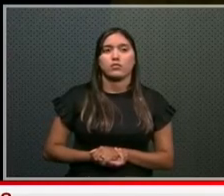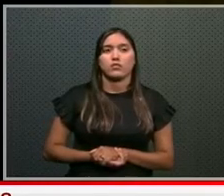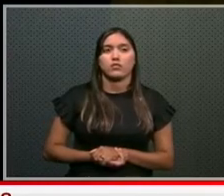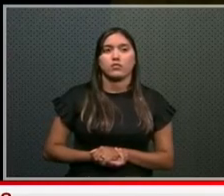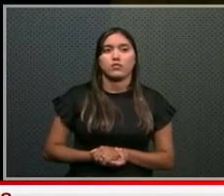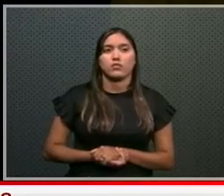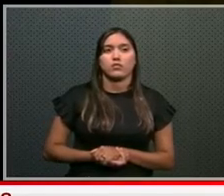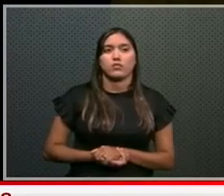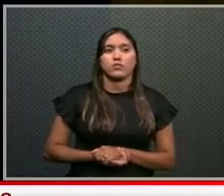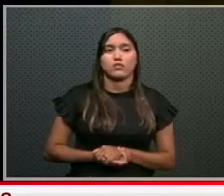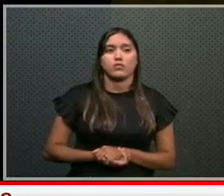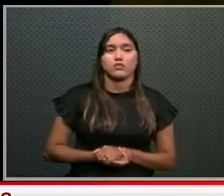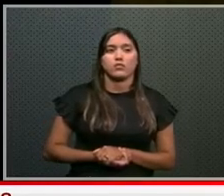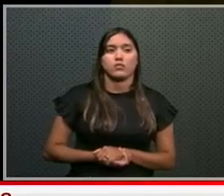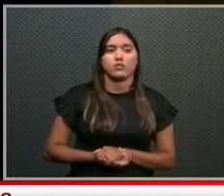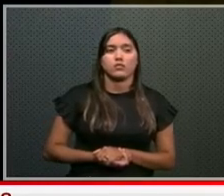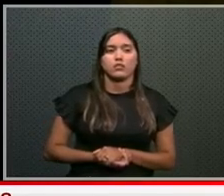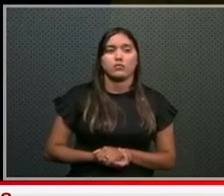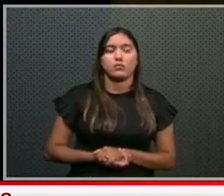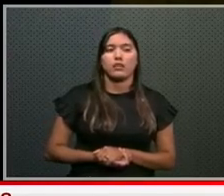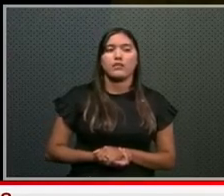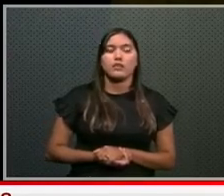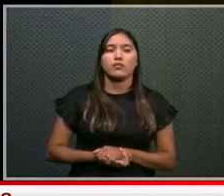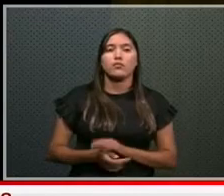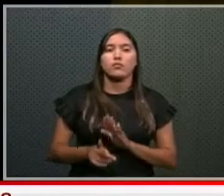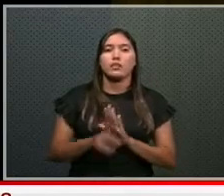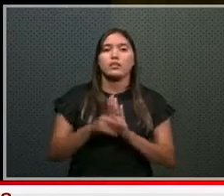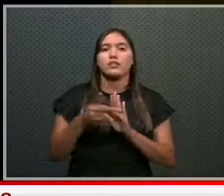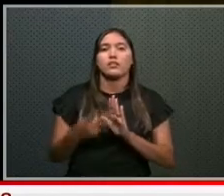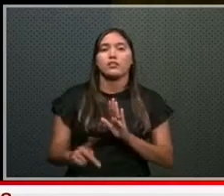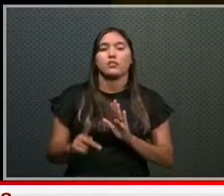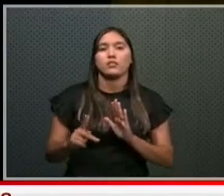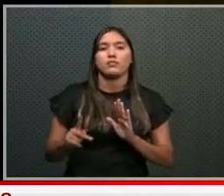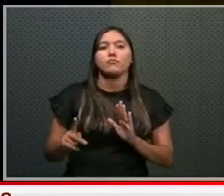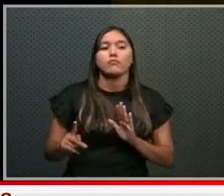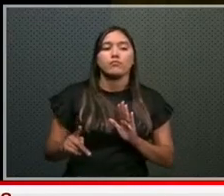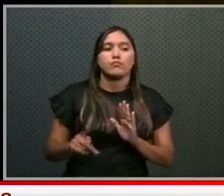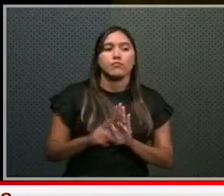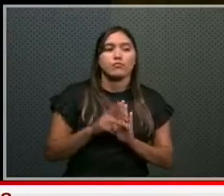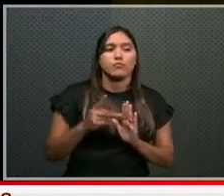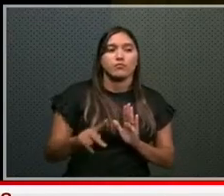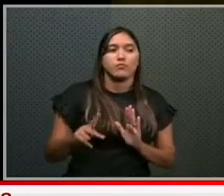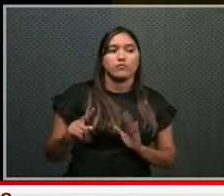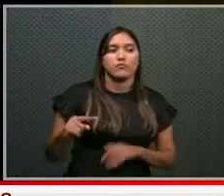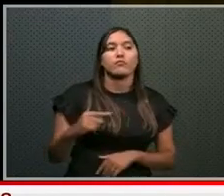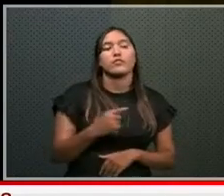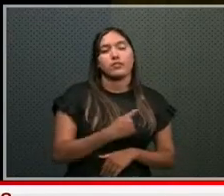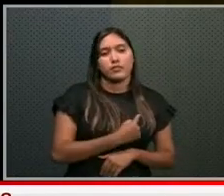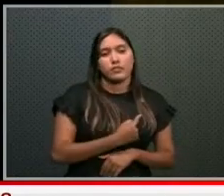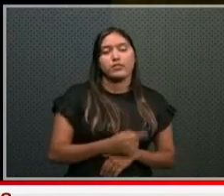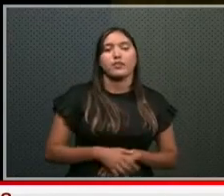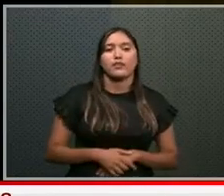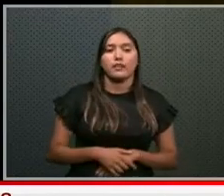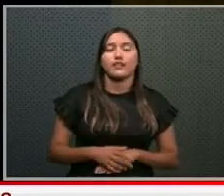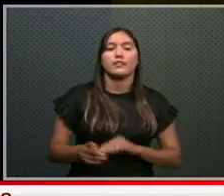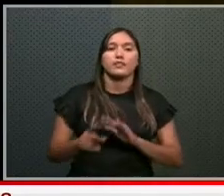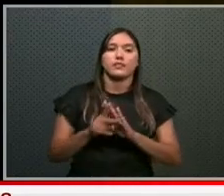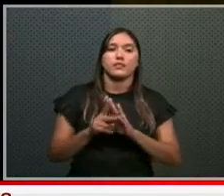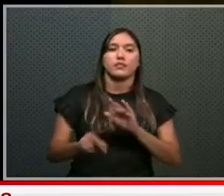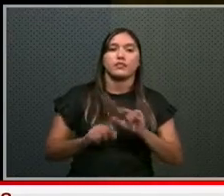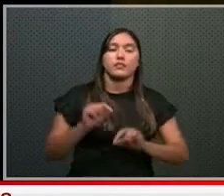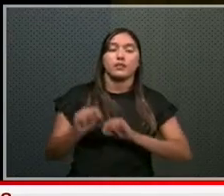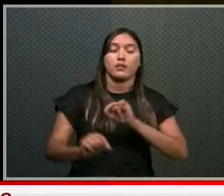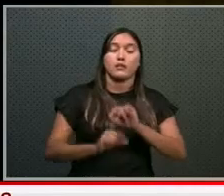temos terra até temos terra para plantar o que nos falta é infraestrutura é o insumo